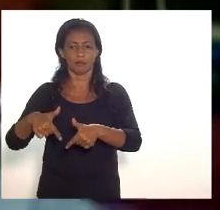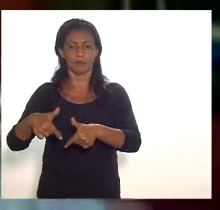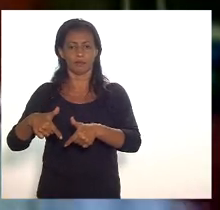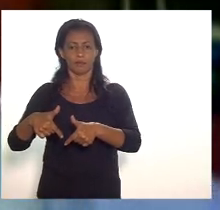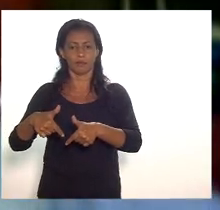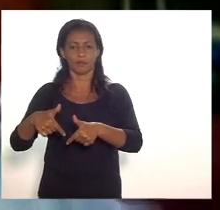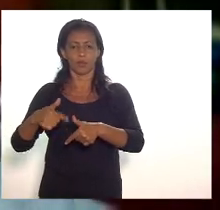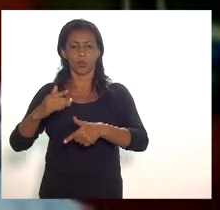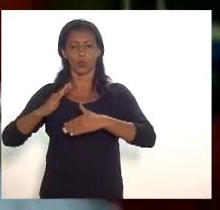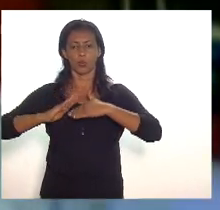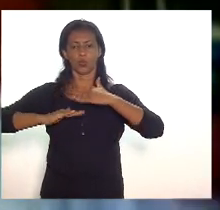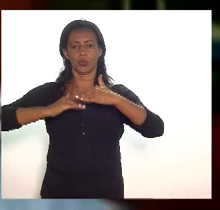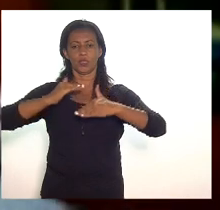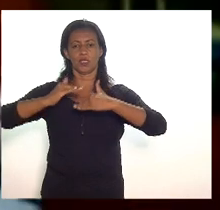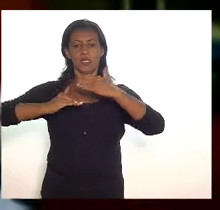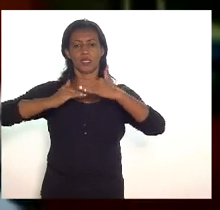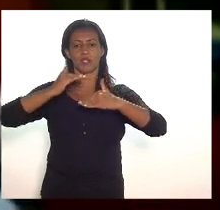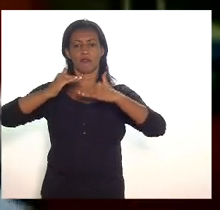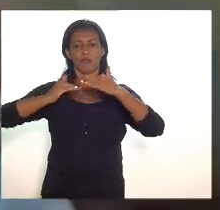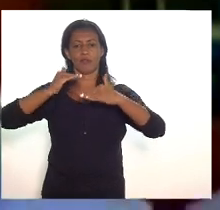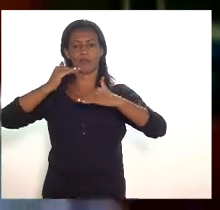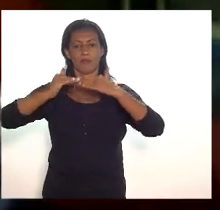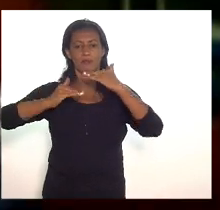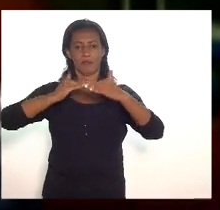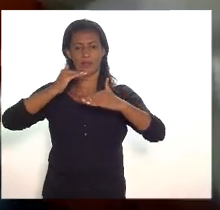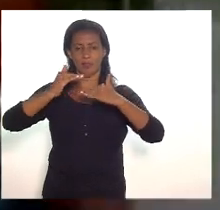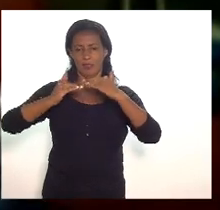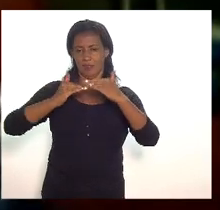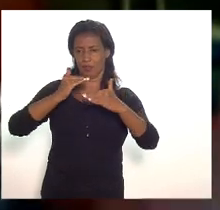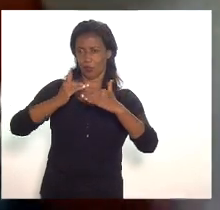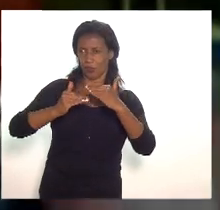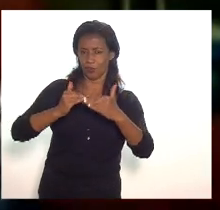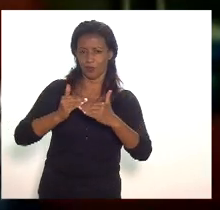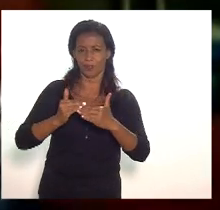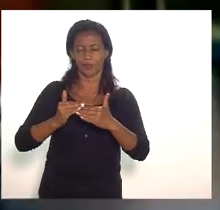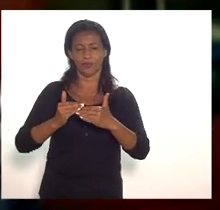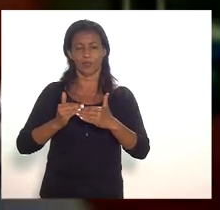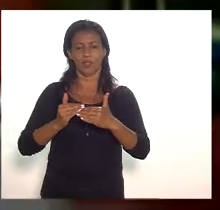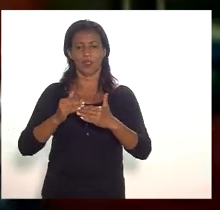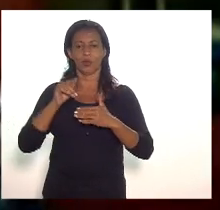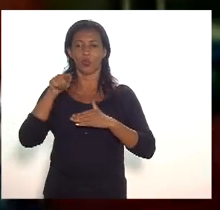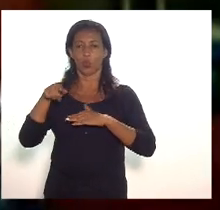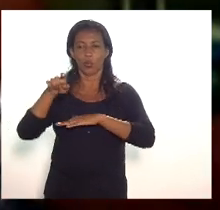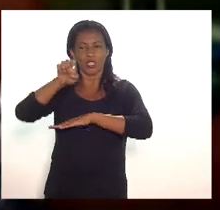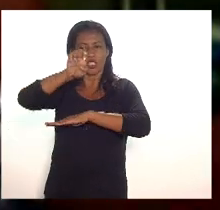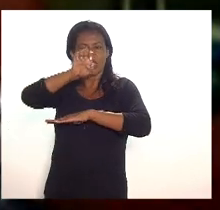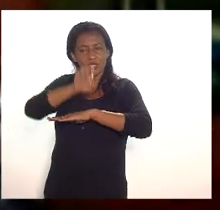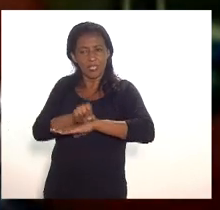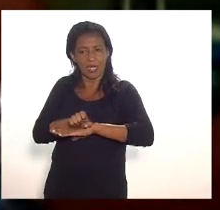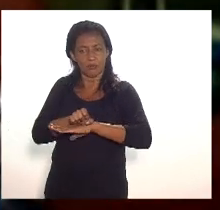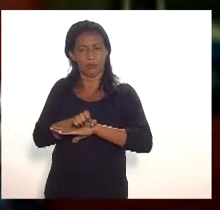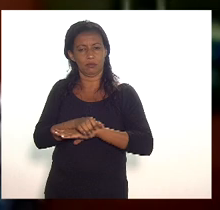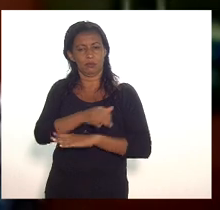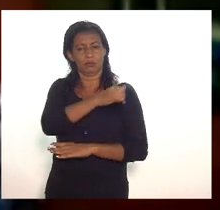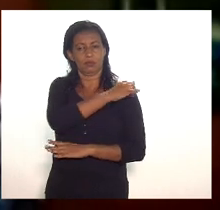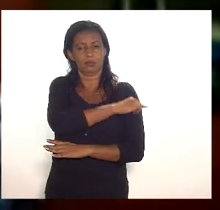o desenvolvimento, ações de desenvolvimento do Estado do Rio de Janeiro.